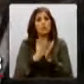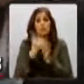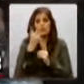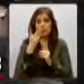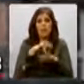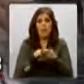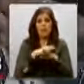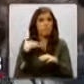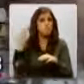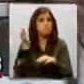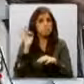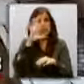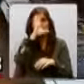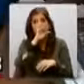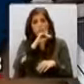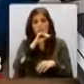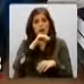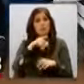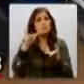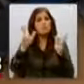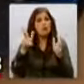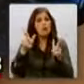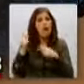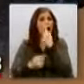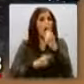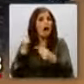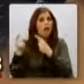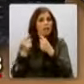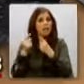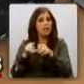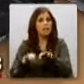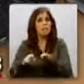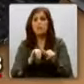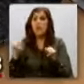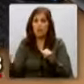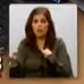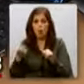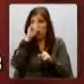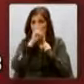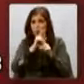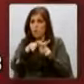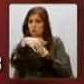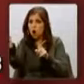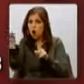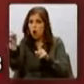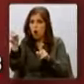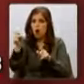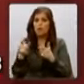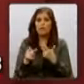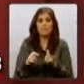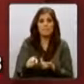rede gratuita mas o que não sabem é que está a ser disponibilizada por alguém na mesa ao lado com o objetivo capturar